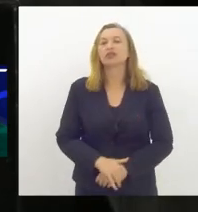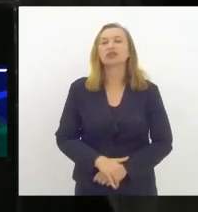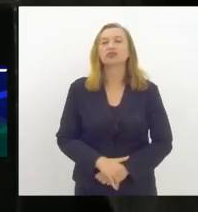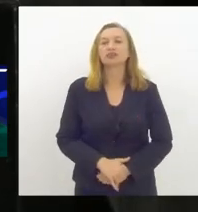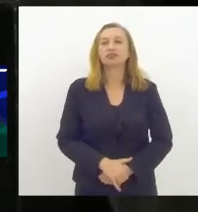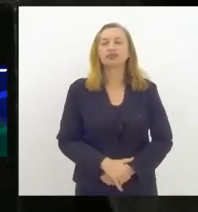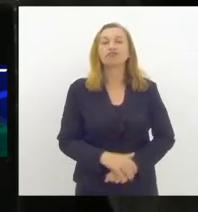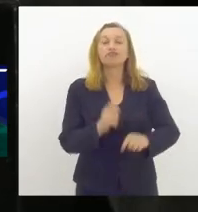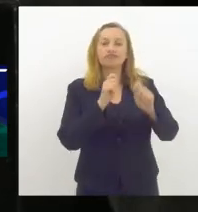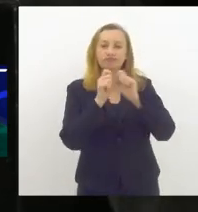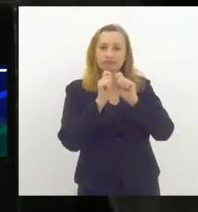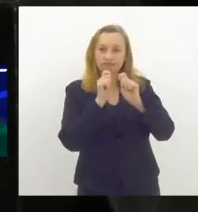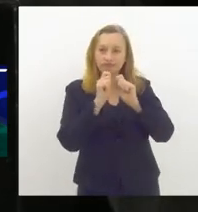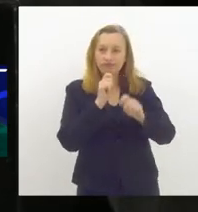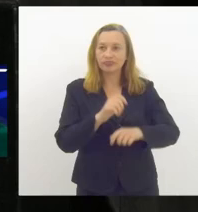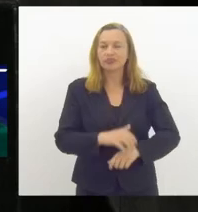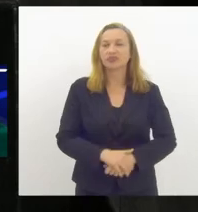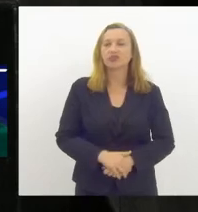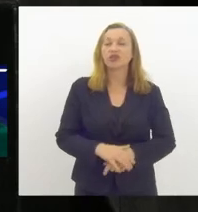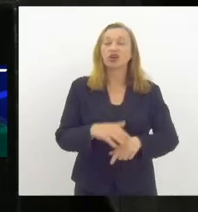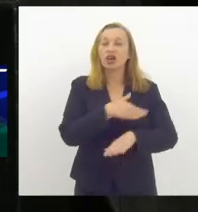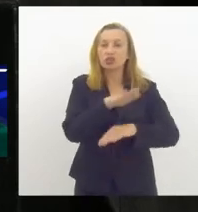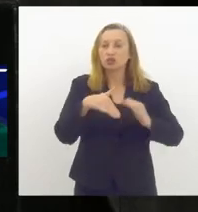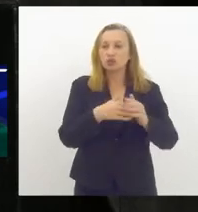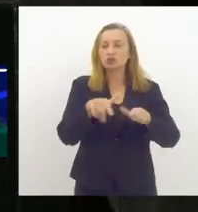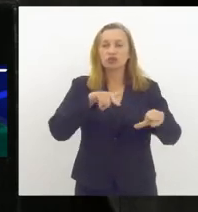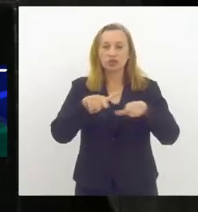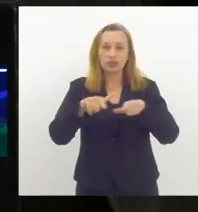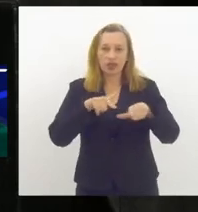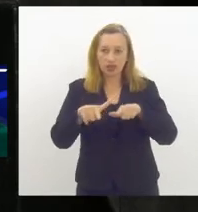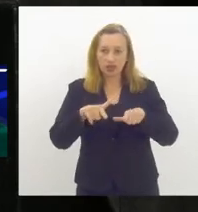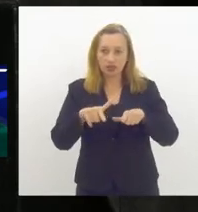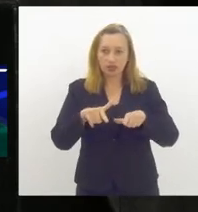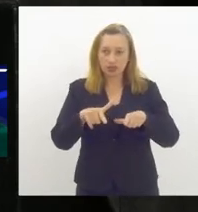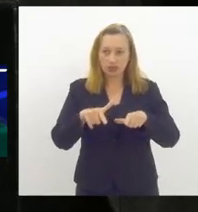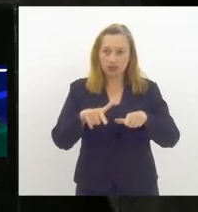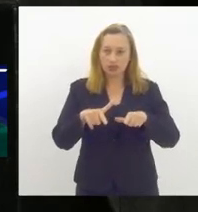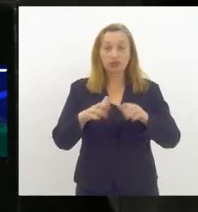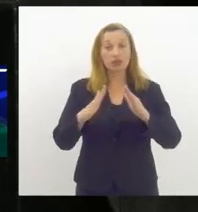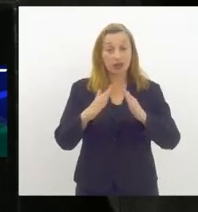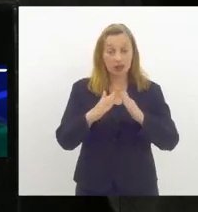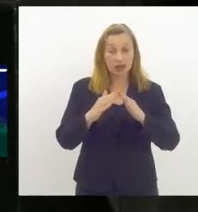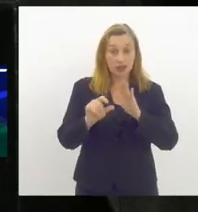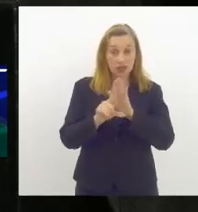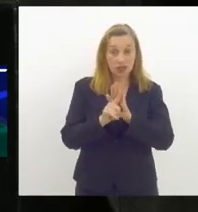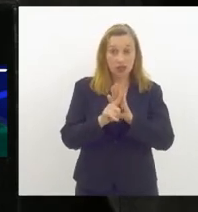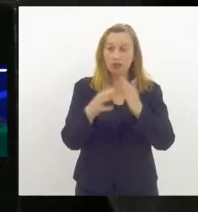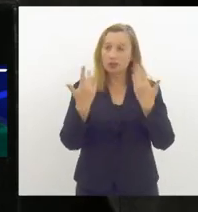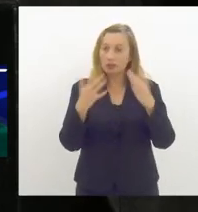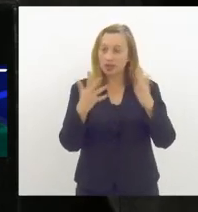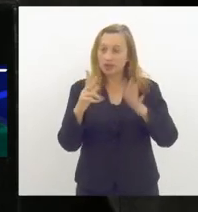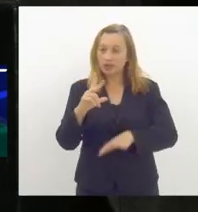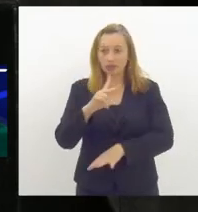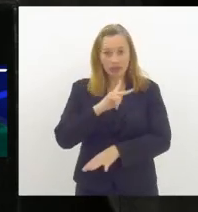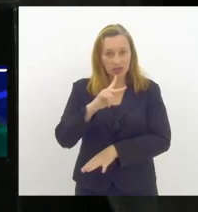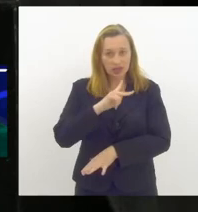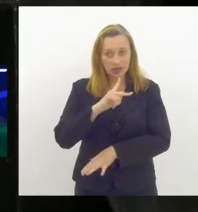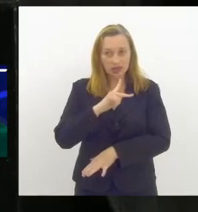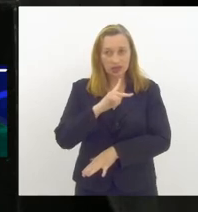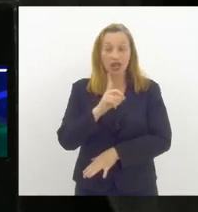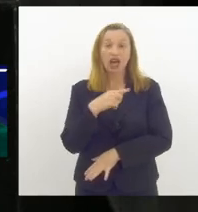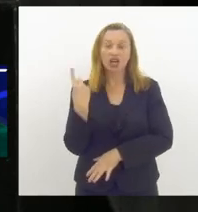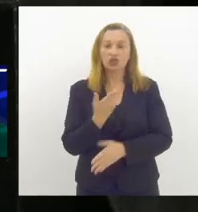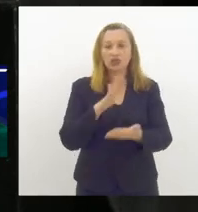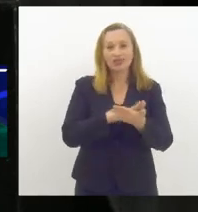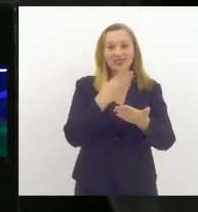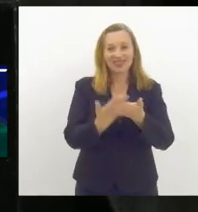sociais imprensa trabalhadores e trabalhadoras desta casa saudando o particularmente e a nossa